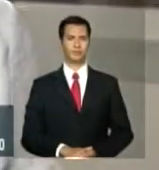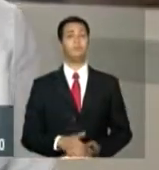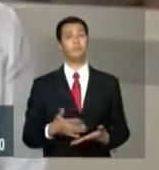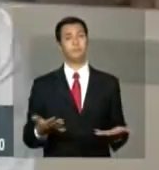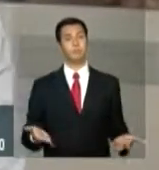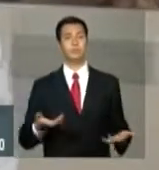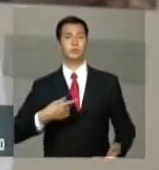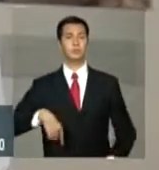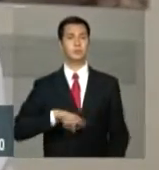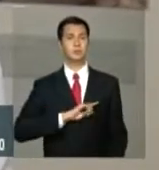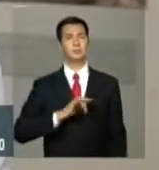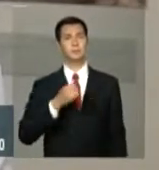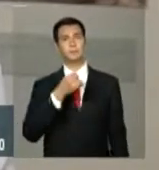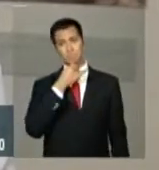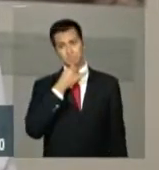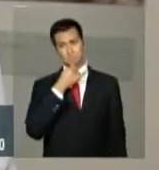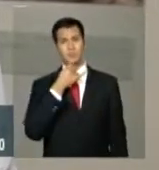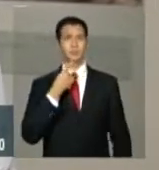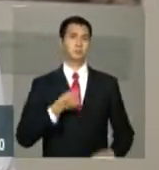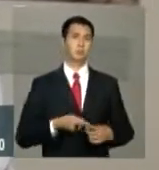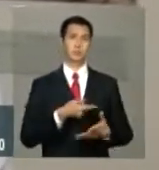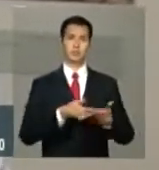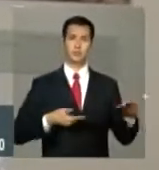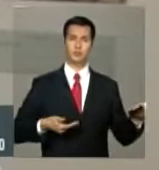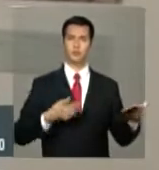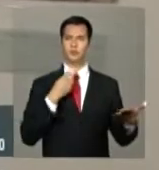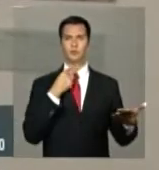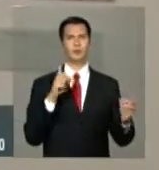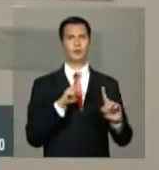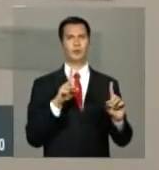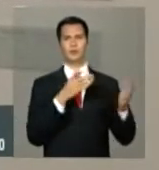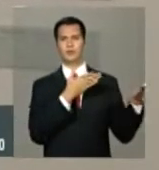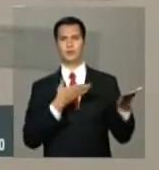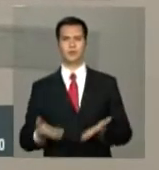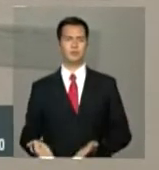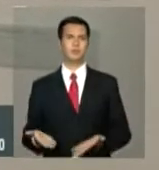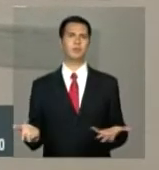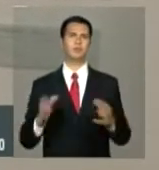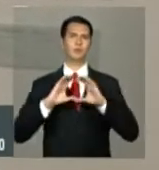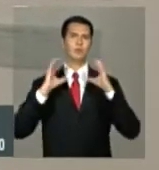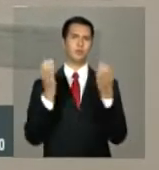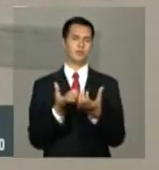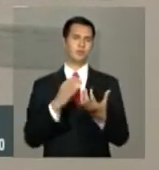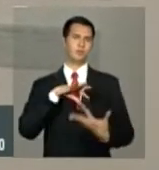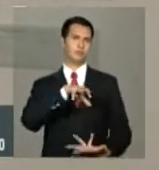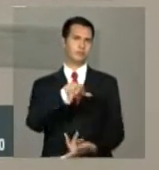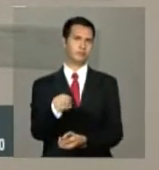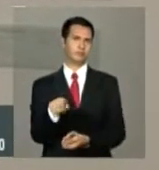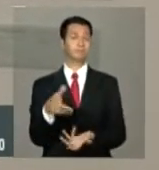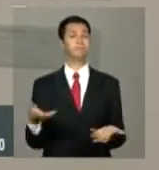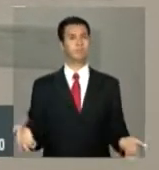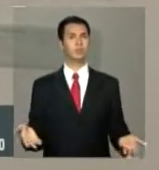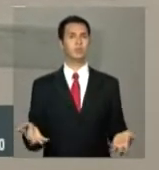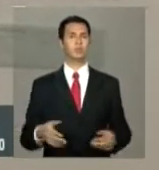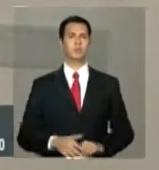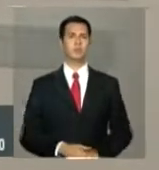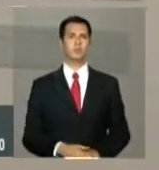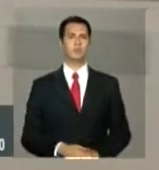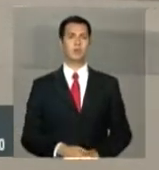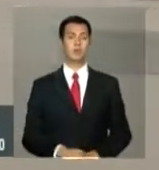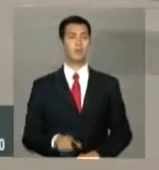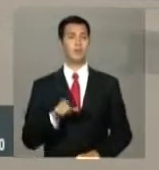decepção quanto a isso, não podia recepcionar uma conferência internacional. Esta é uma visão de